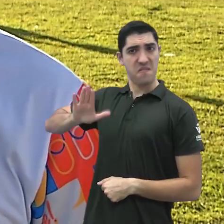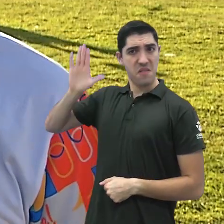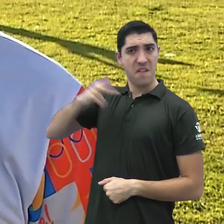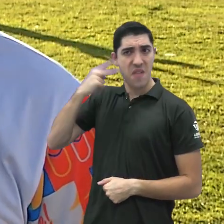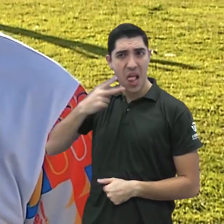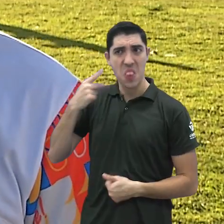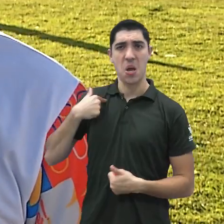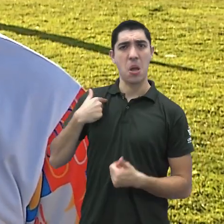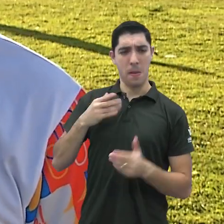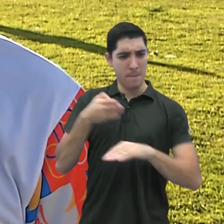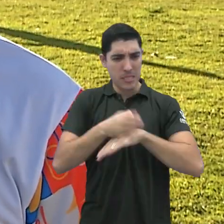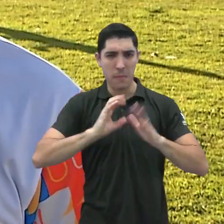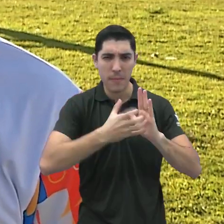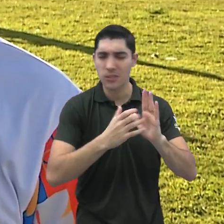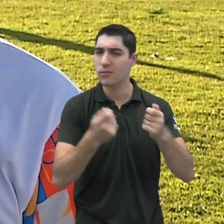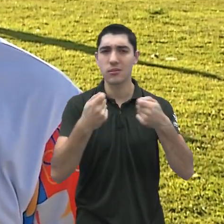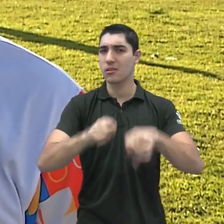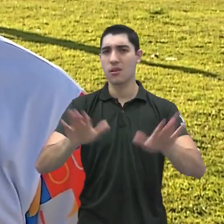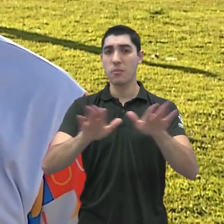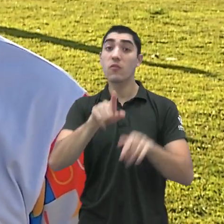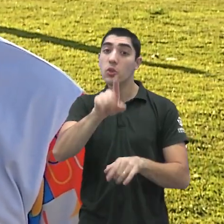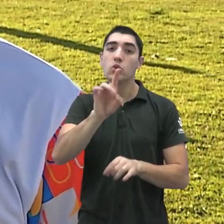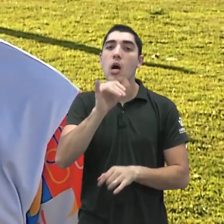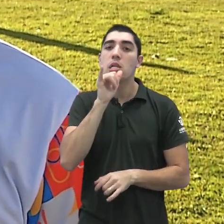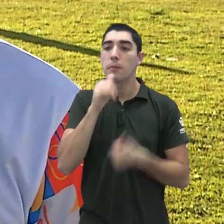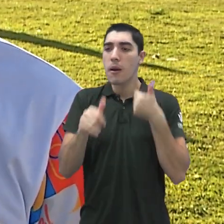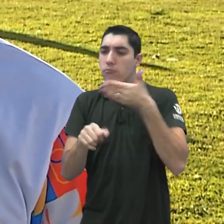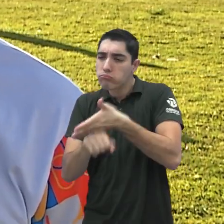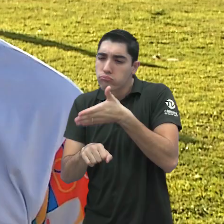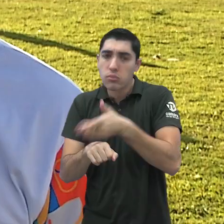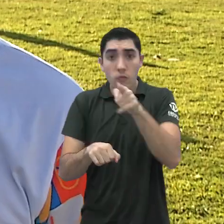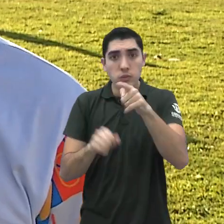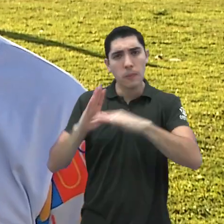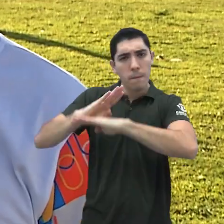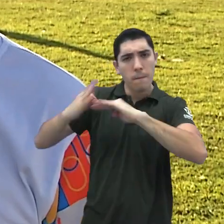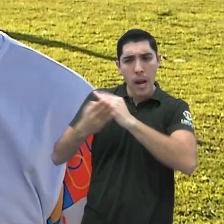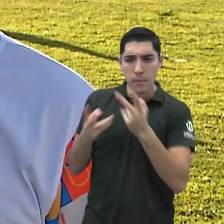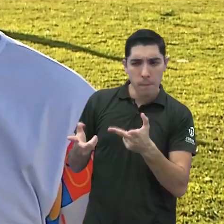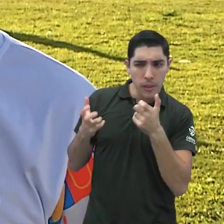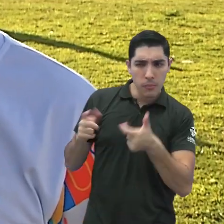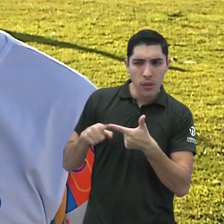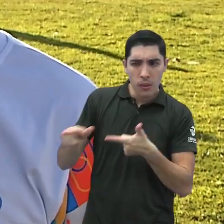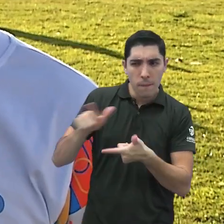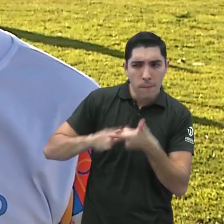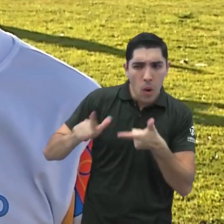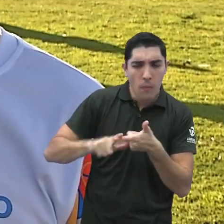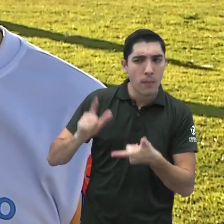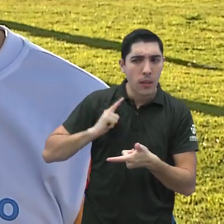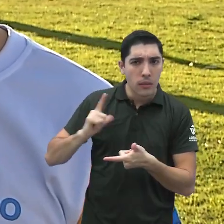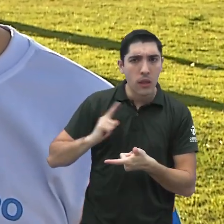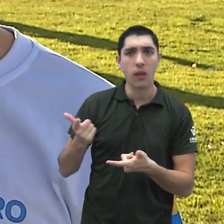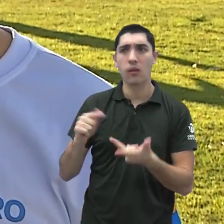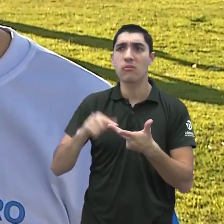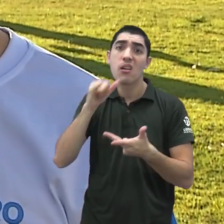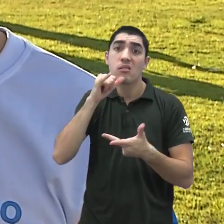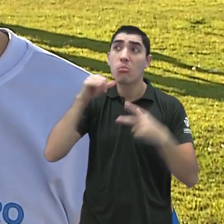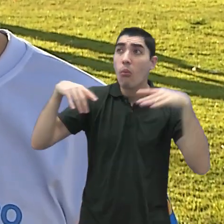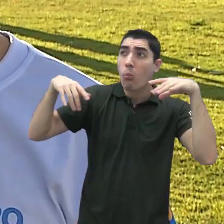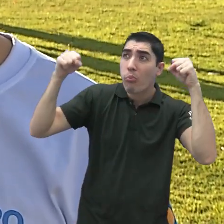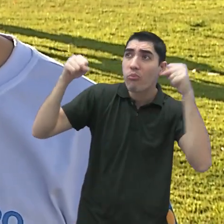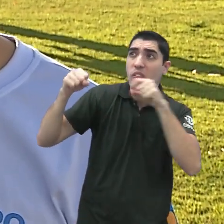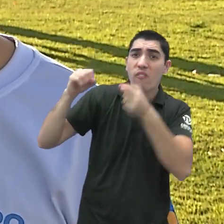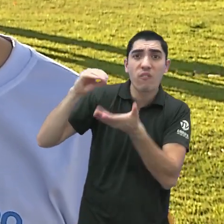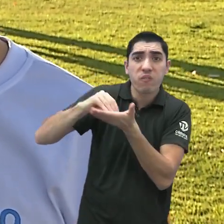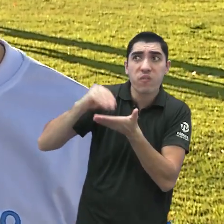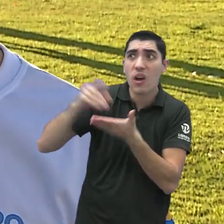ali ativo num partido, mas você observar o seu bairro, o seu cotidiano, ver algum problema que está faltando ali, né? Às vezes uma iluminação que